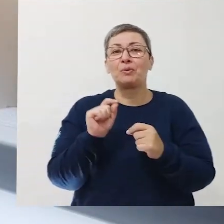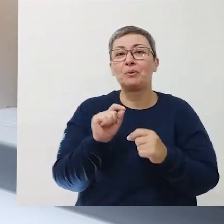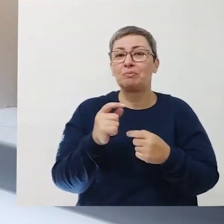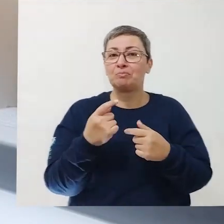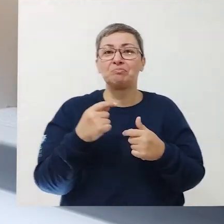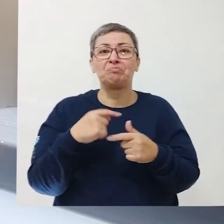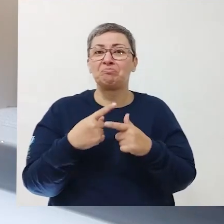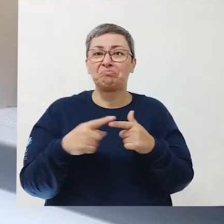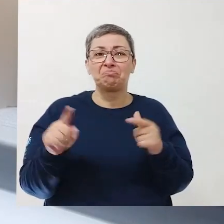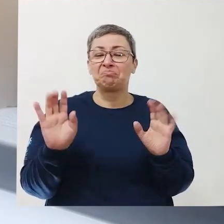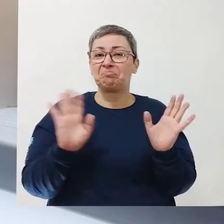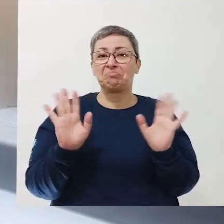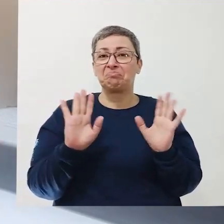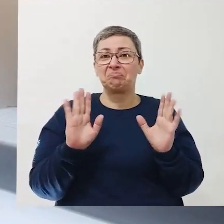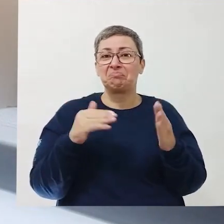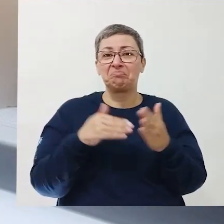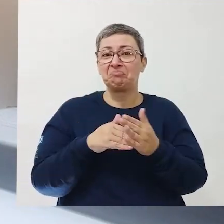do celular